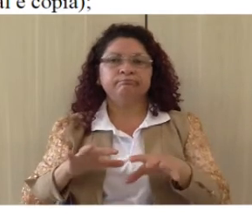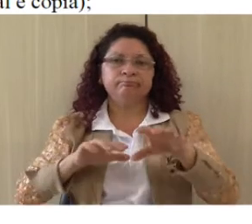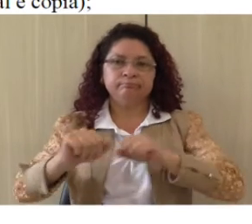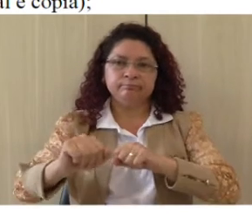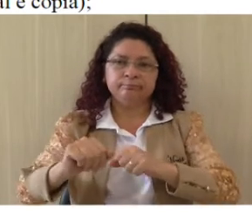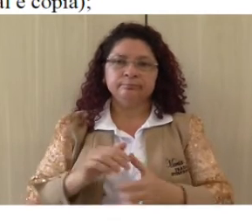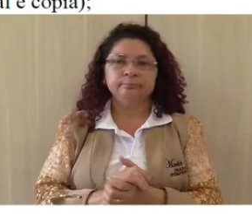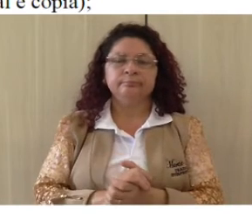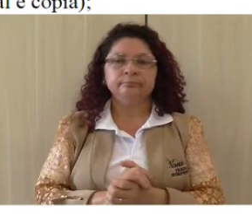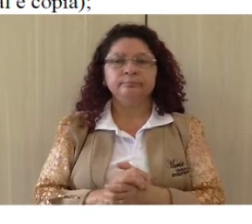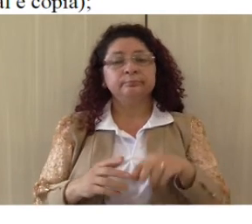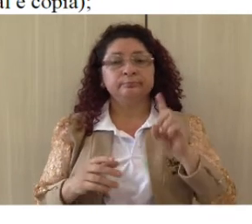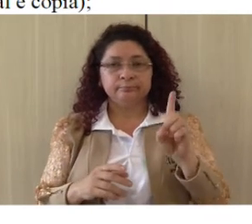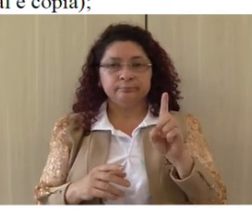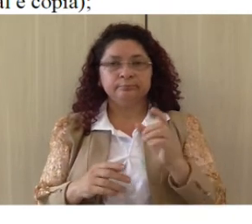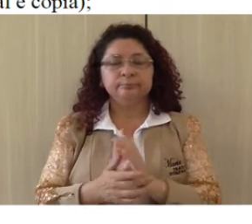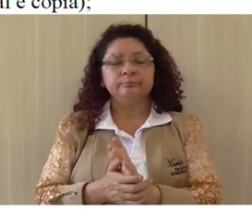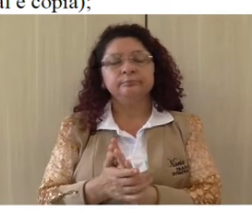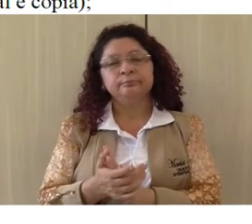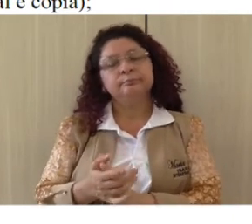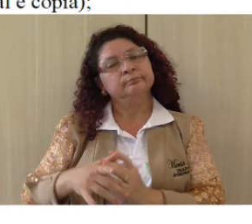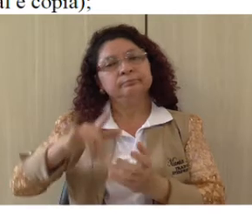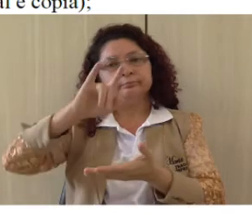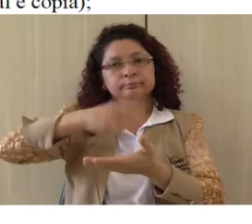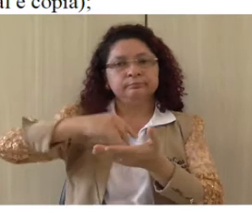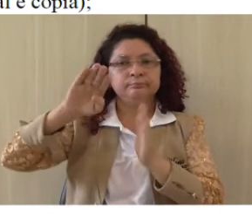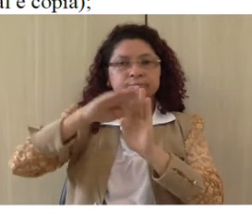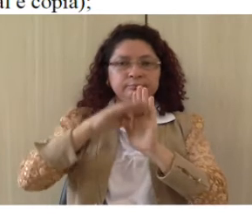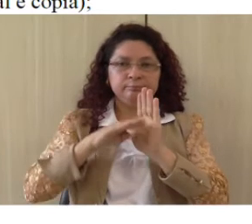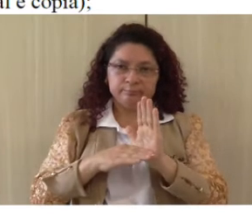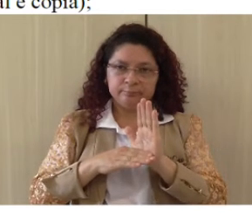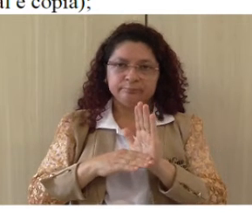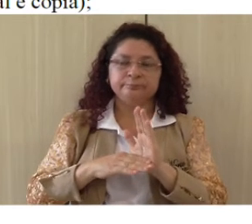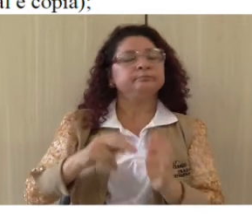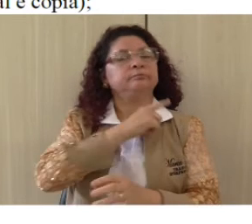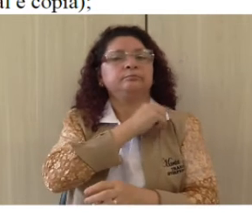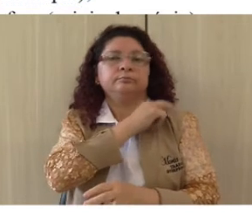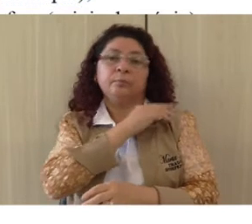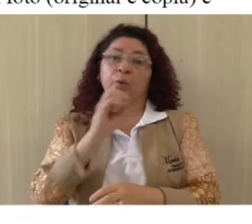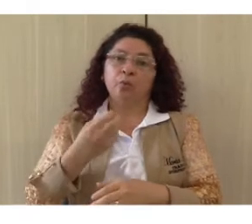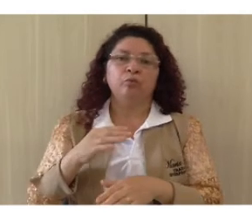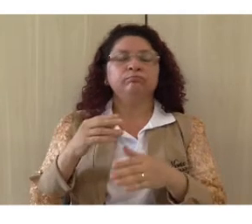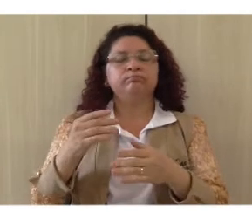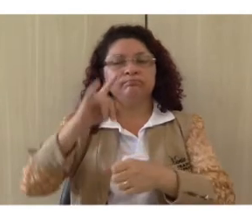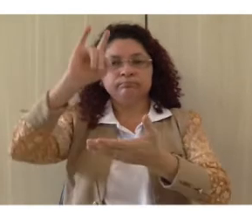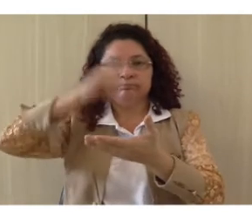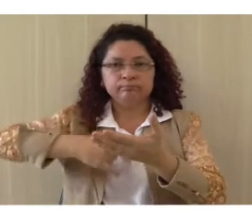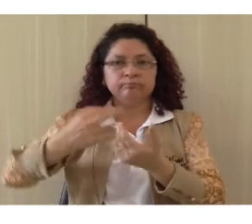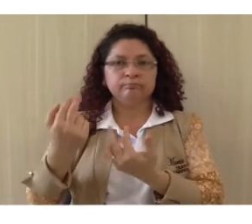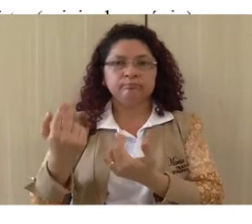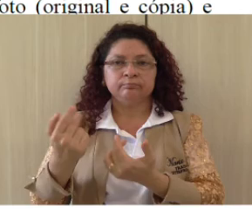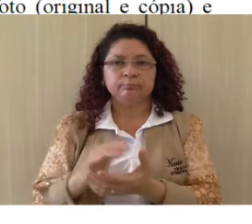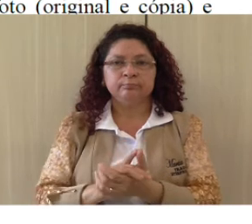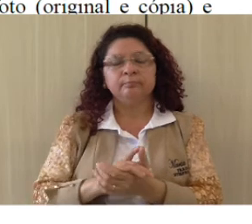concluinte. D. Histórico escolar do ensino médio ou documento equivalente.